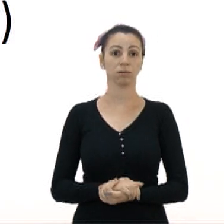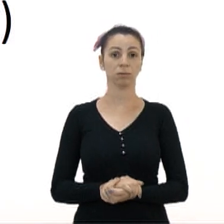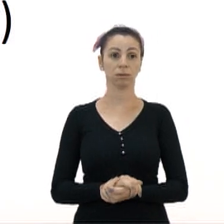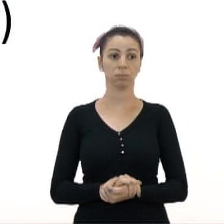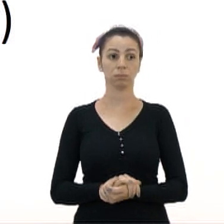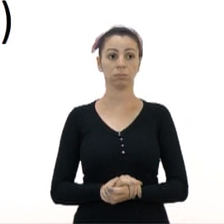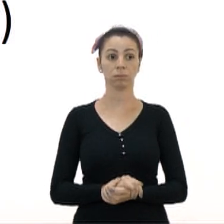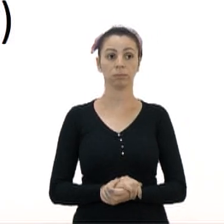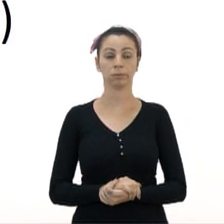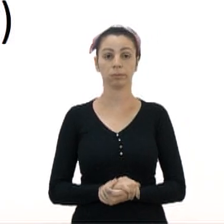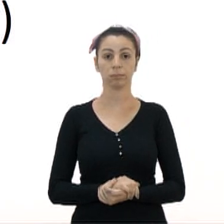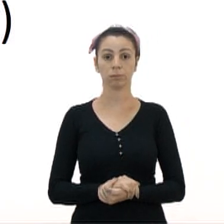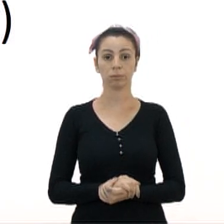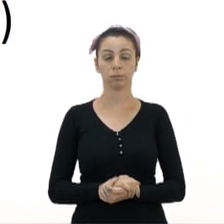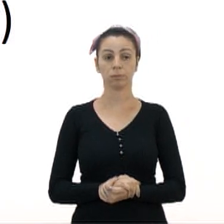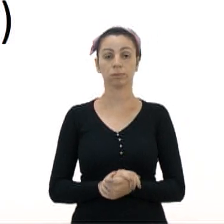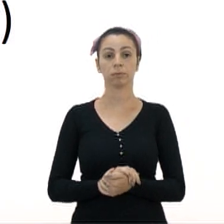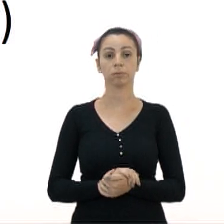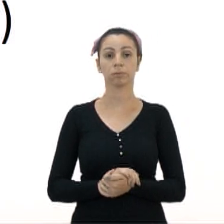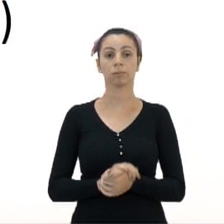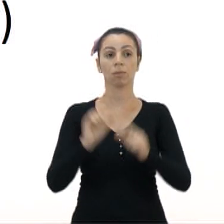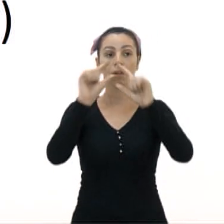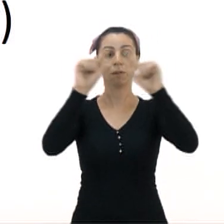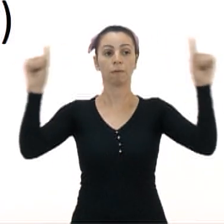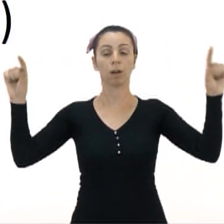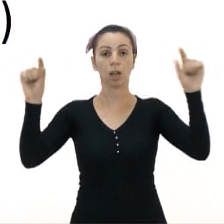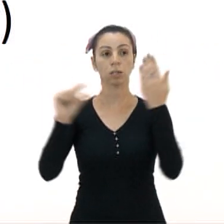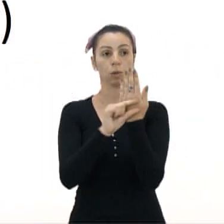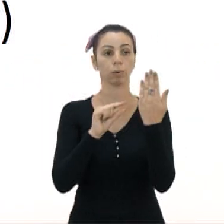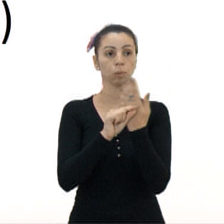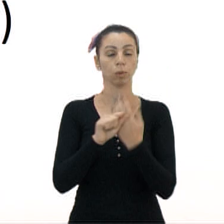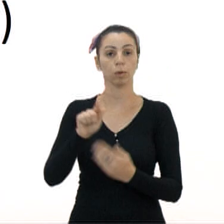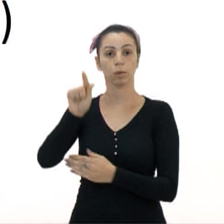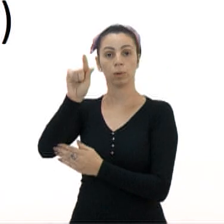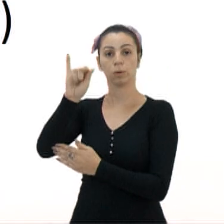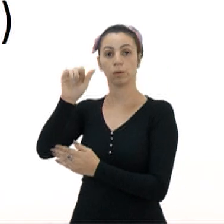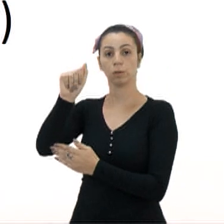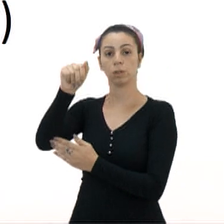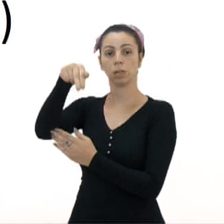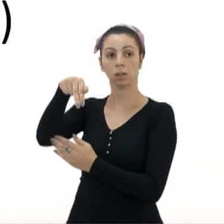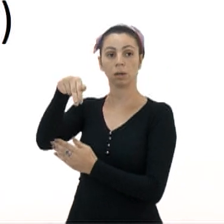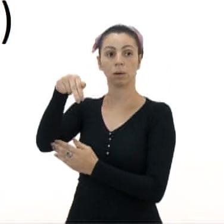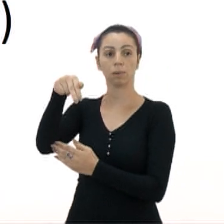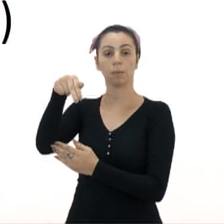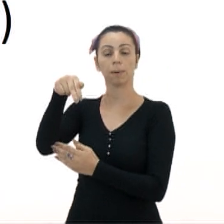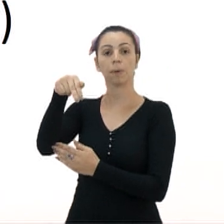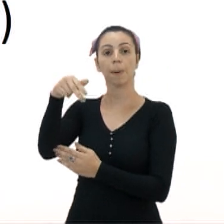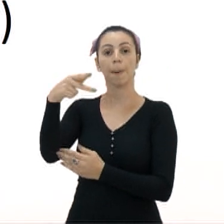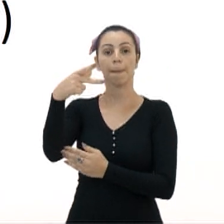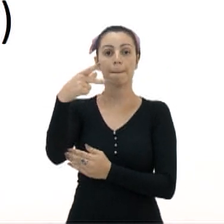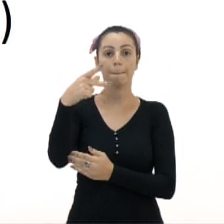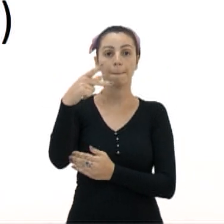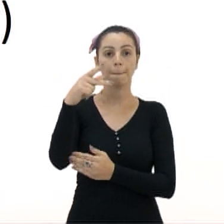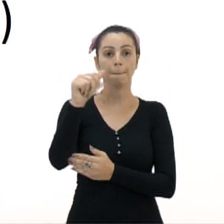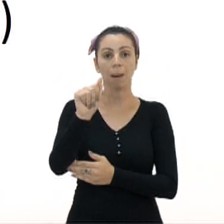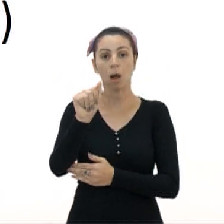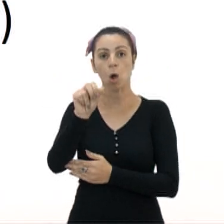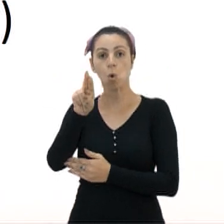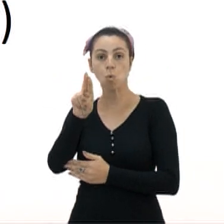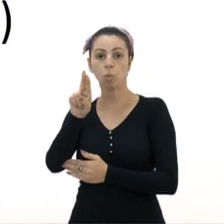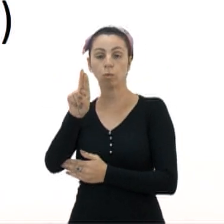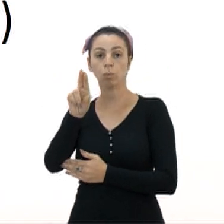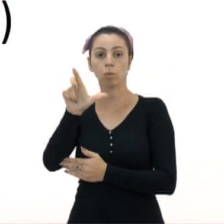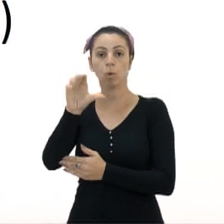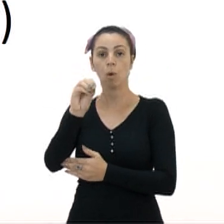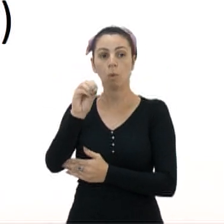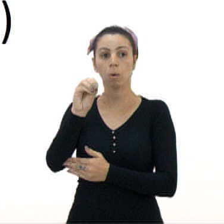Vamos lá. Frase do Jean Pedro Carafa, Papa Paulo IV depois se tornou, tá? Ele foi o grande